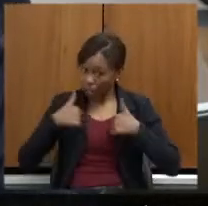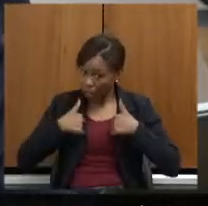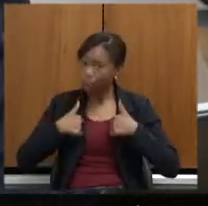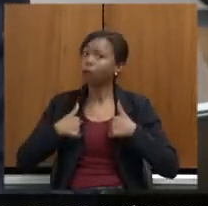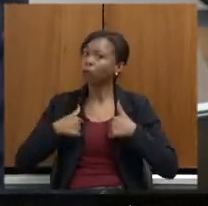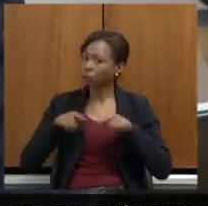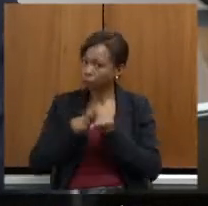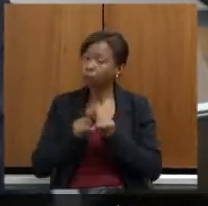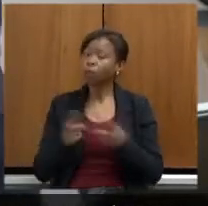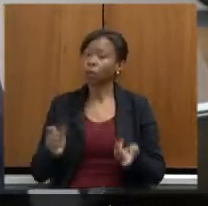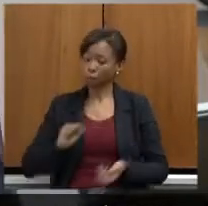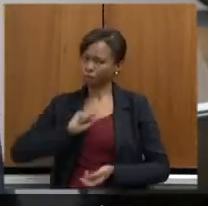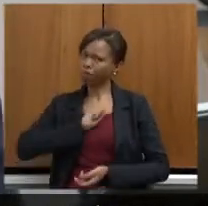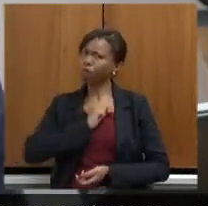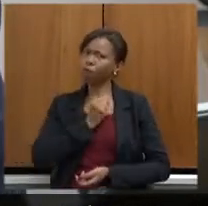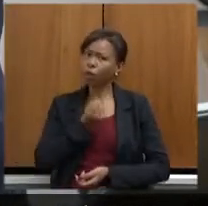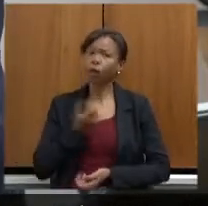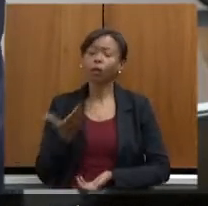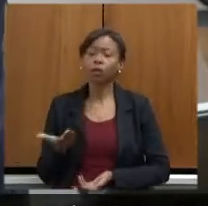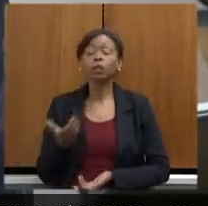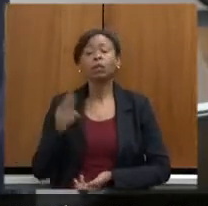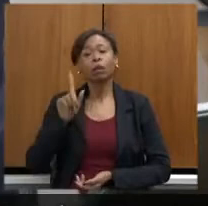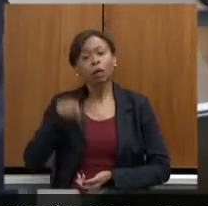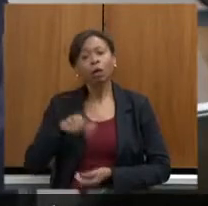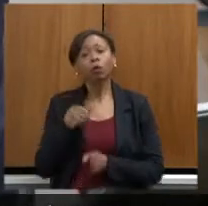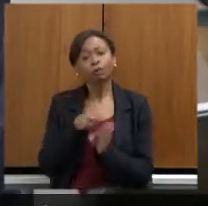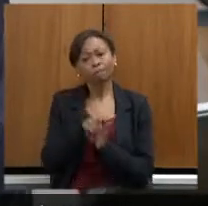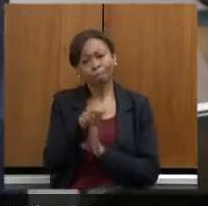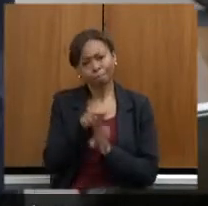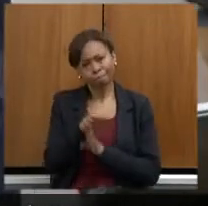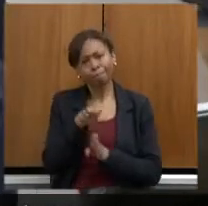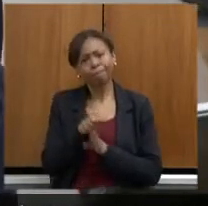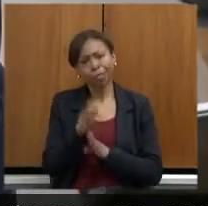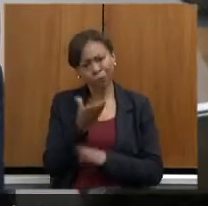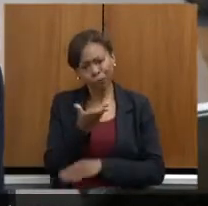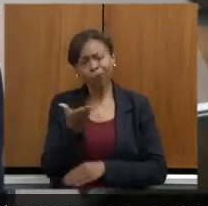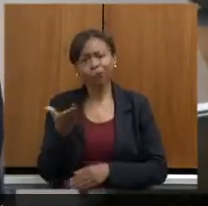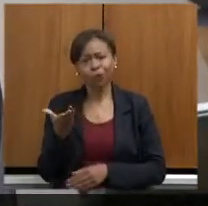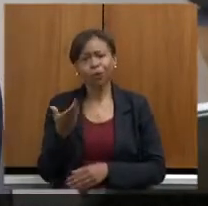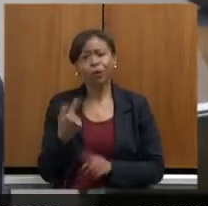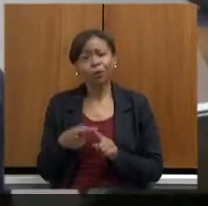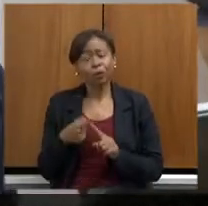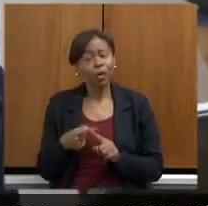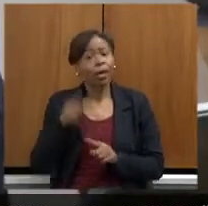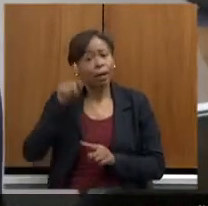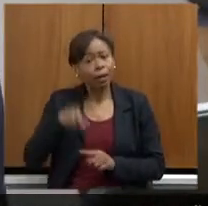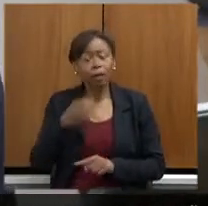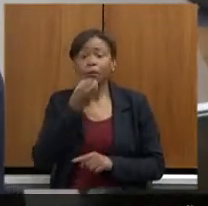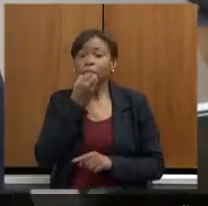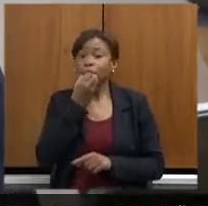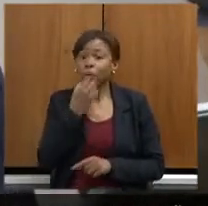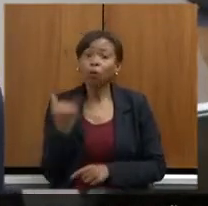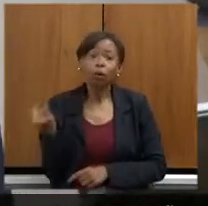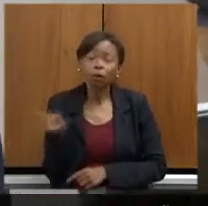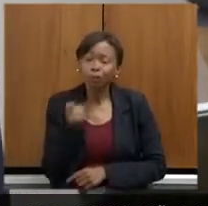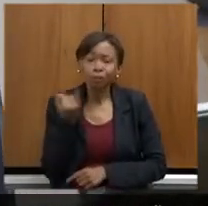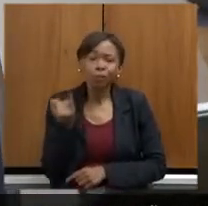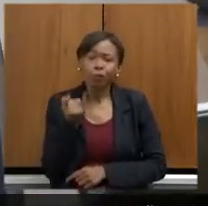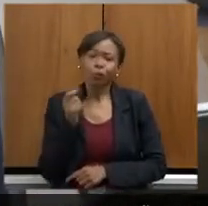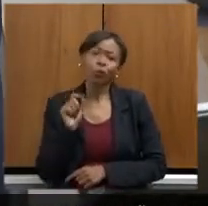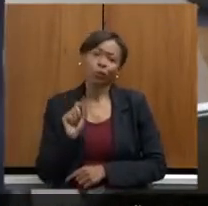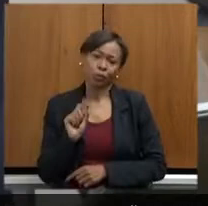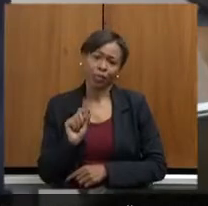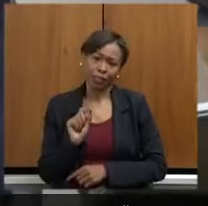forma pior Então isso é um caminho a orientação que eu dou para eu acho que é de bom alvitre e é